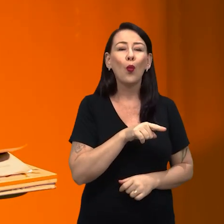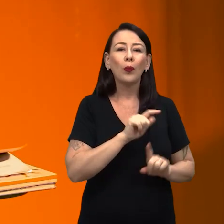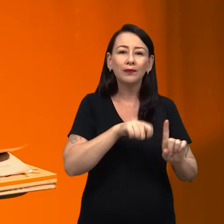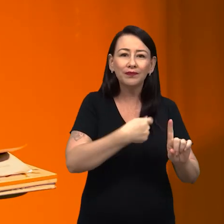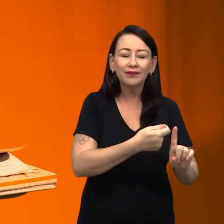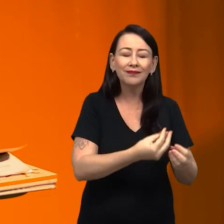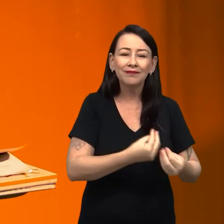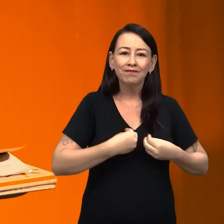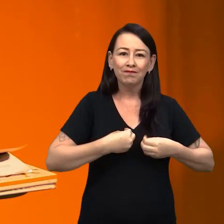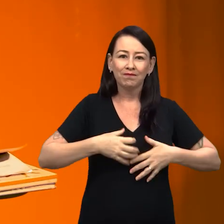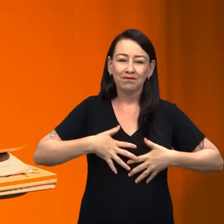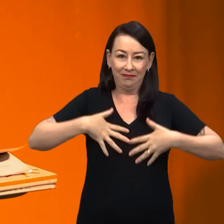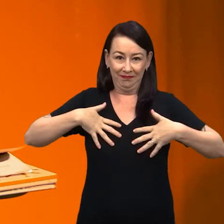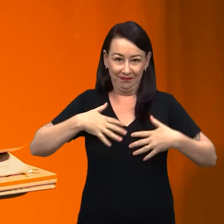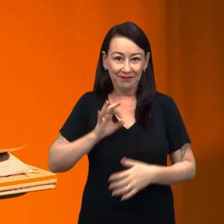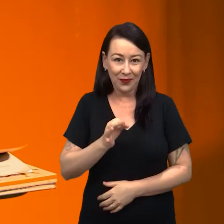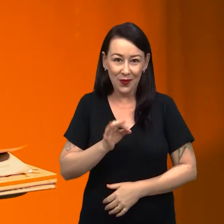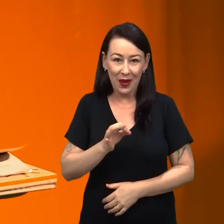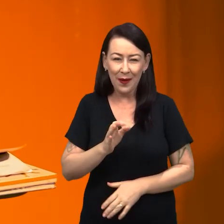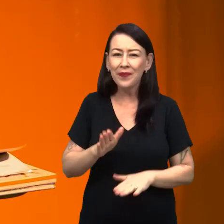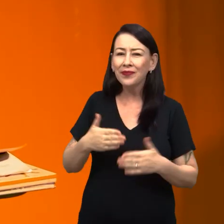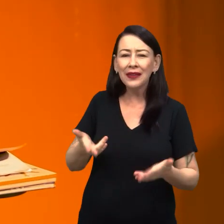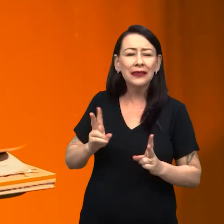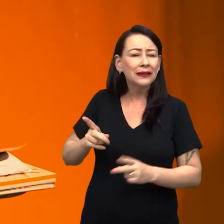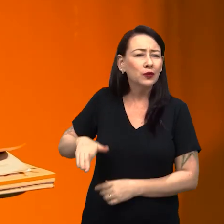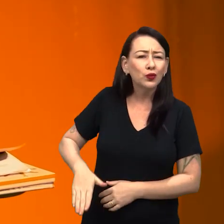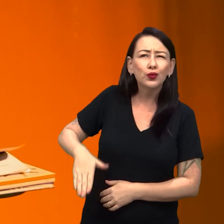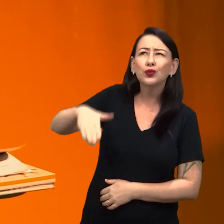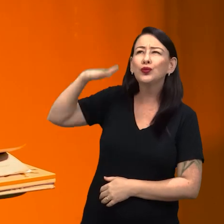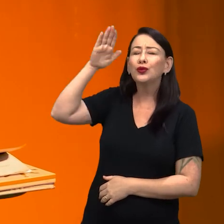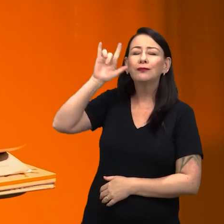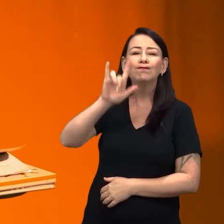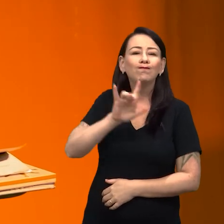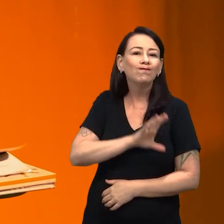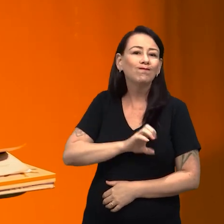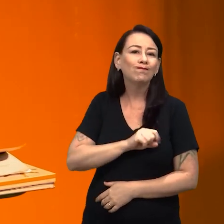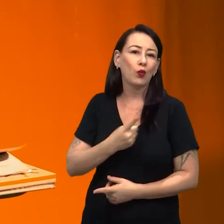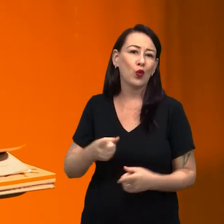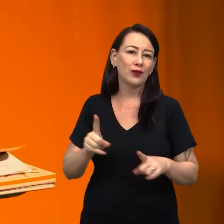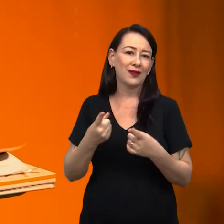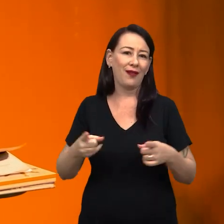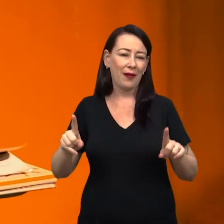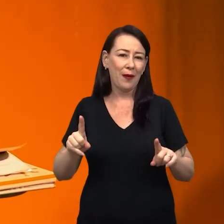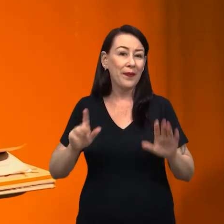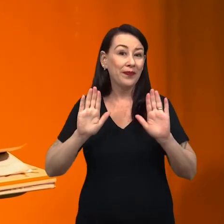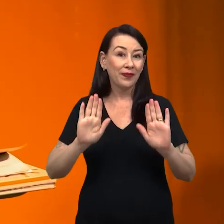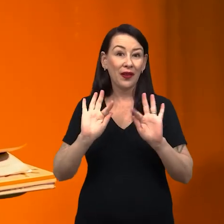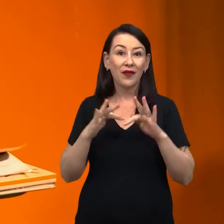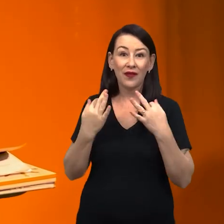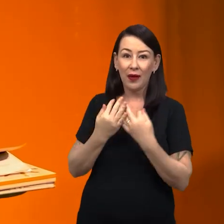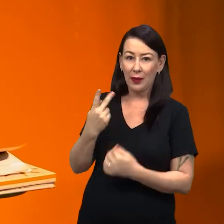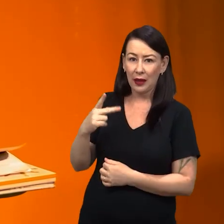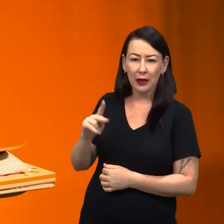é aquilo que nos move. E o que sempre me moveu na minha vida foi a música. Imagine que eu venho de